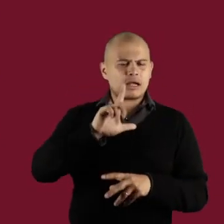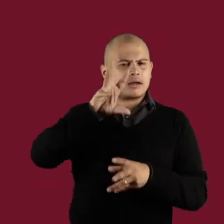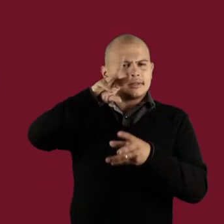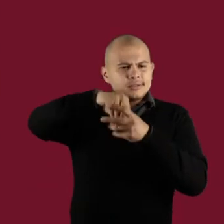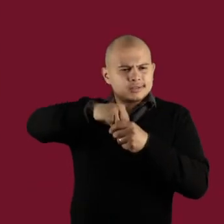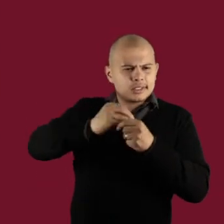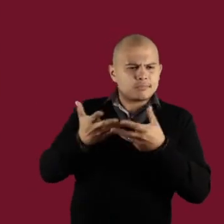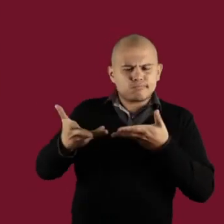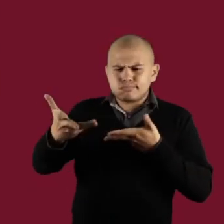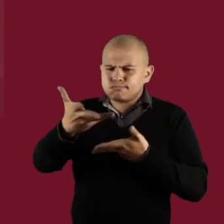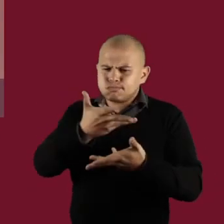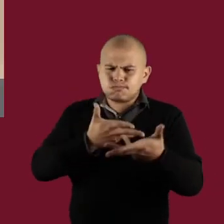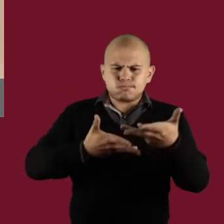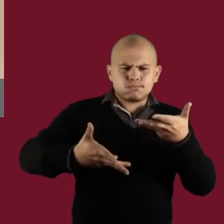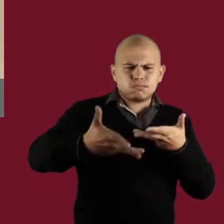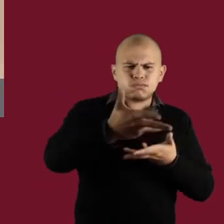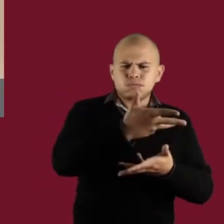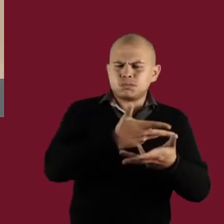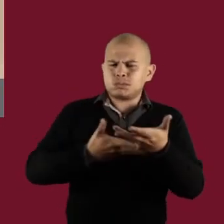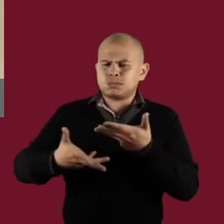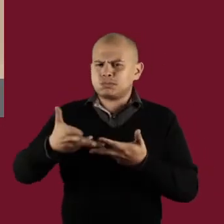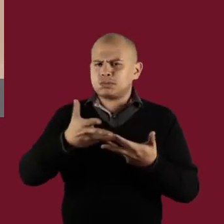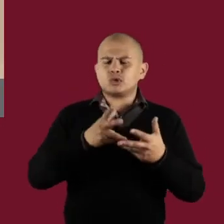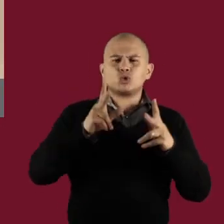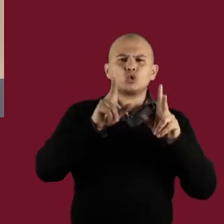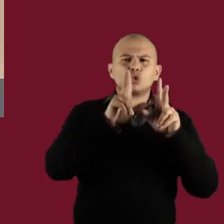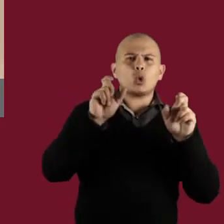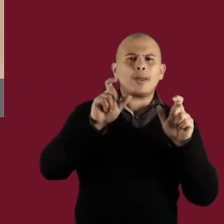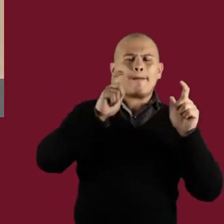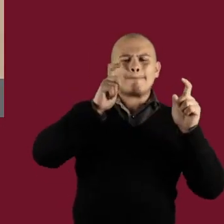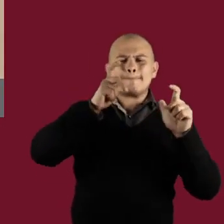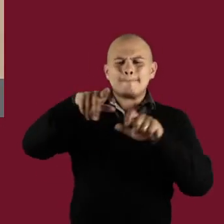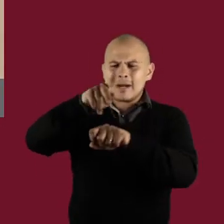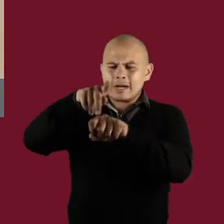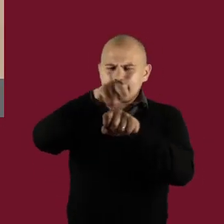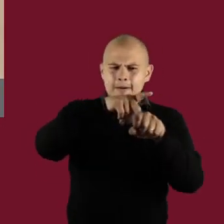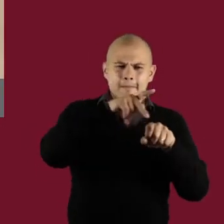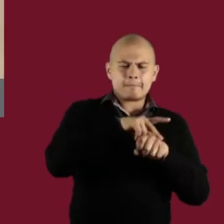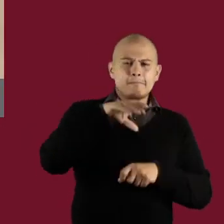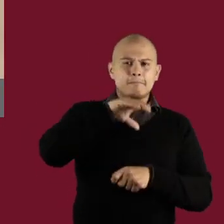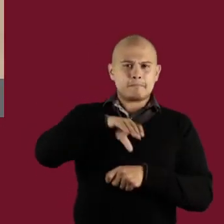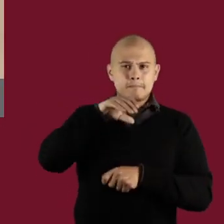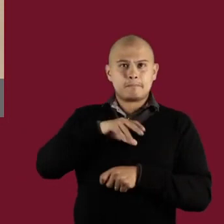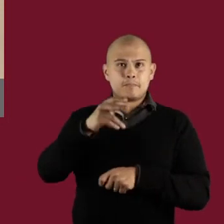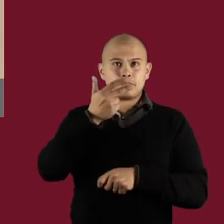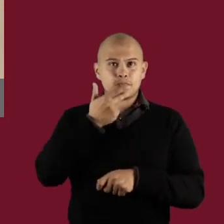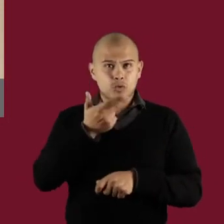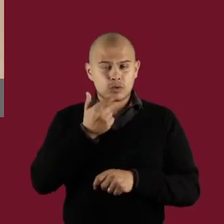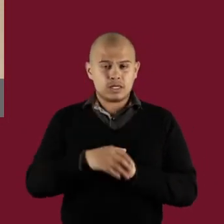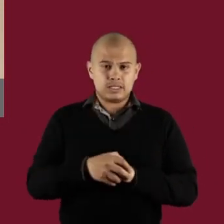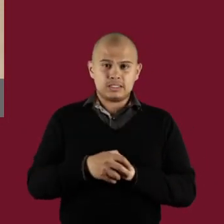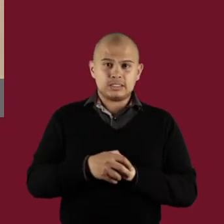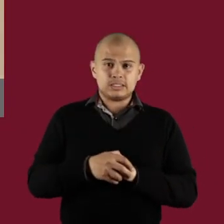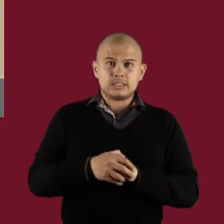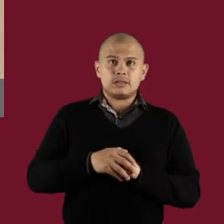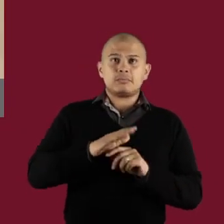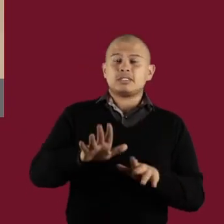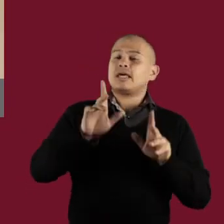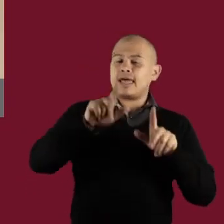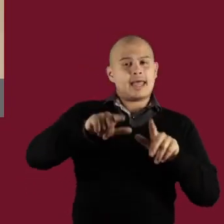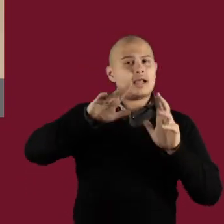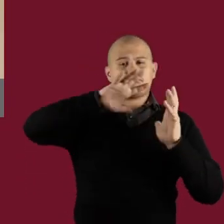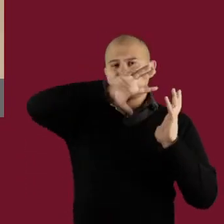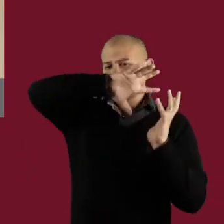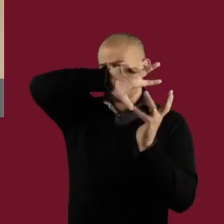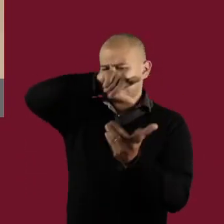atenção especial para os países de língua portuguesa? Pelo que eu relato de vocês, não. É a notícia global, é a notícia que é